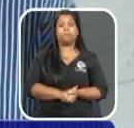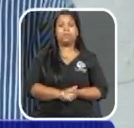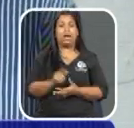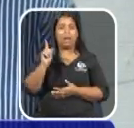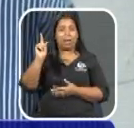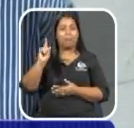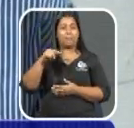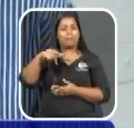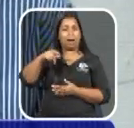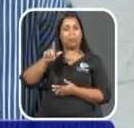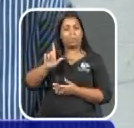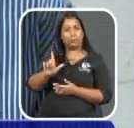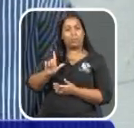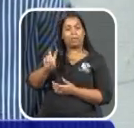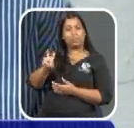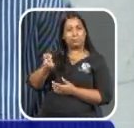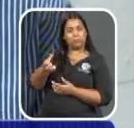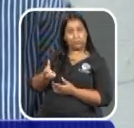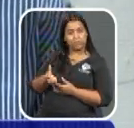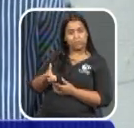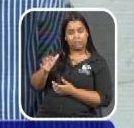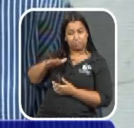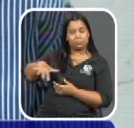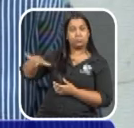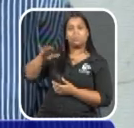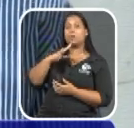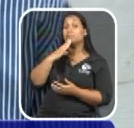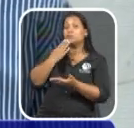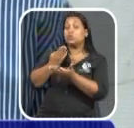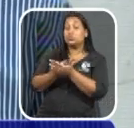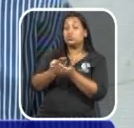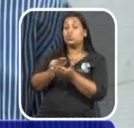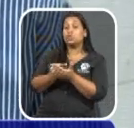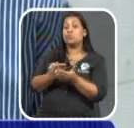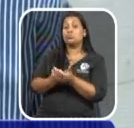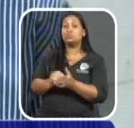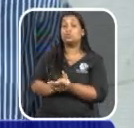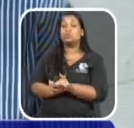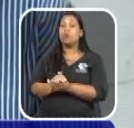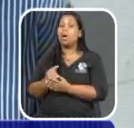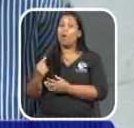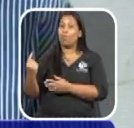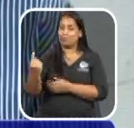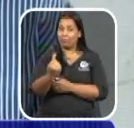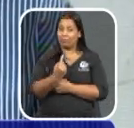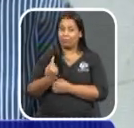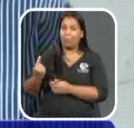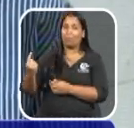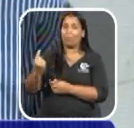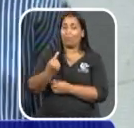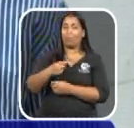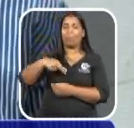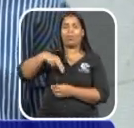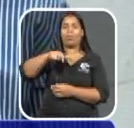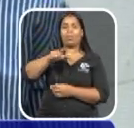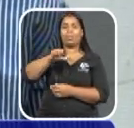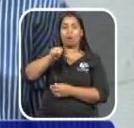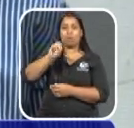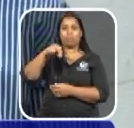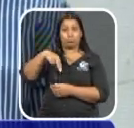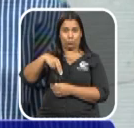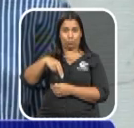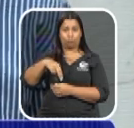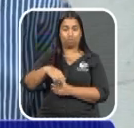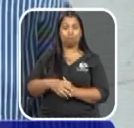Parque da Liberdade 5 e 6, onde pedimos a duplicação da rotatória da Avenida Nelson Pires de